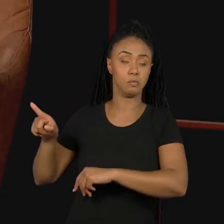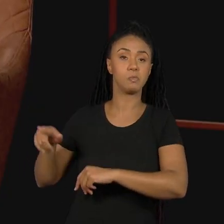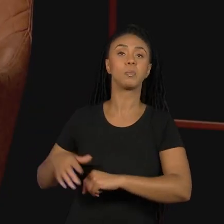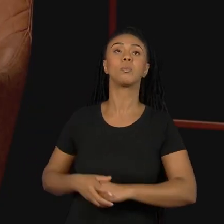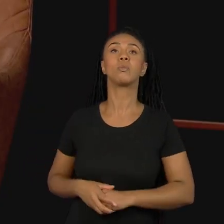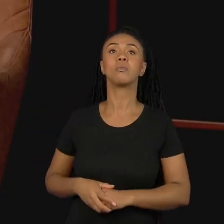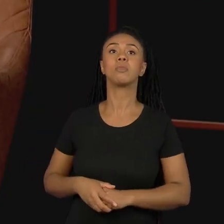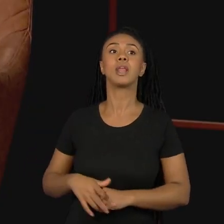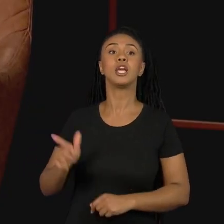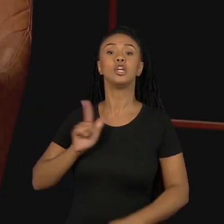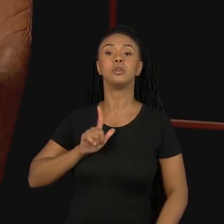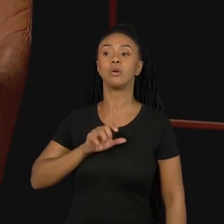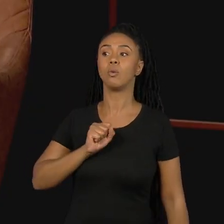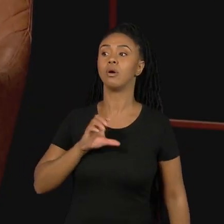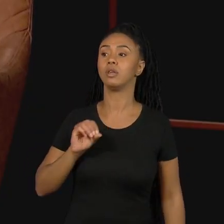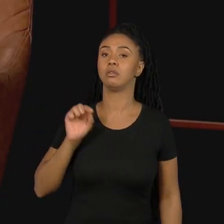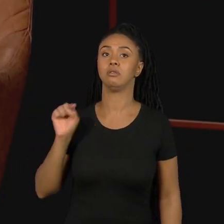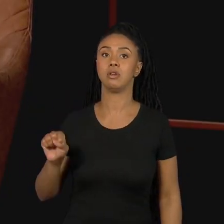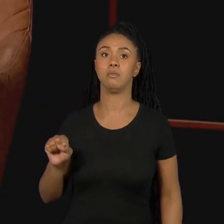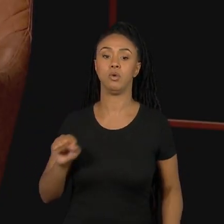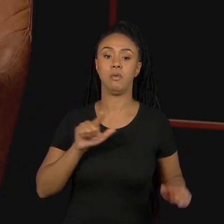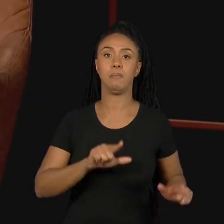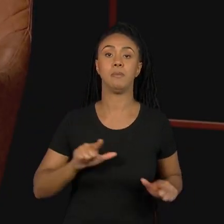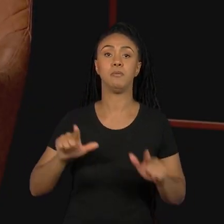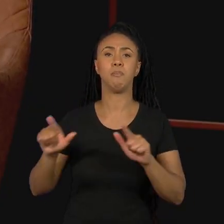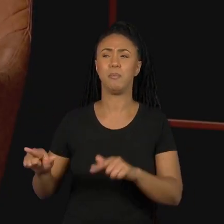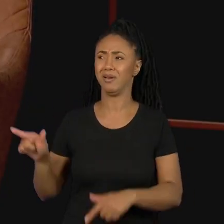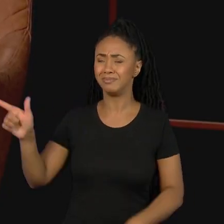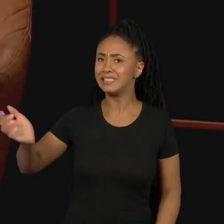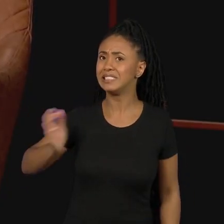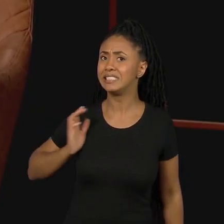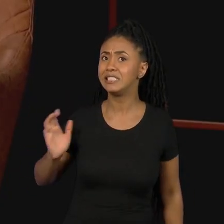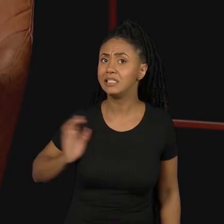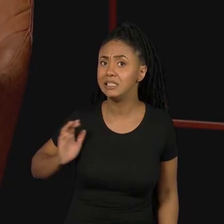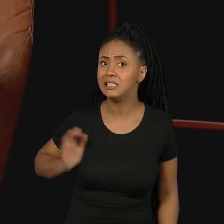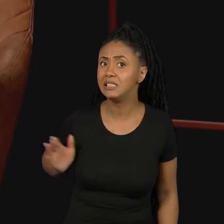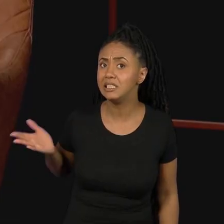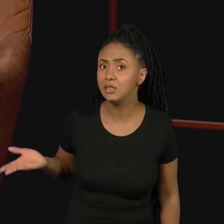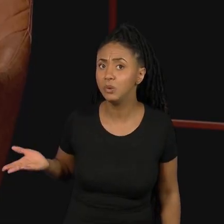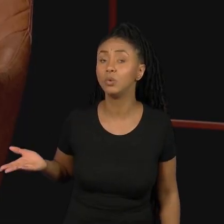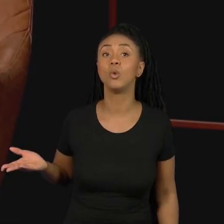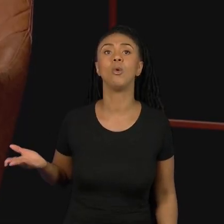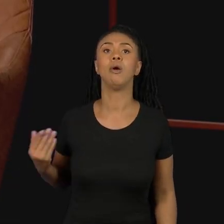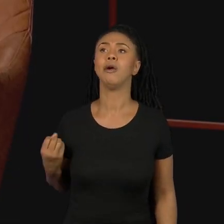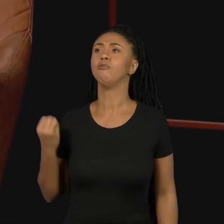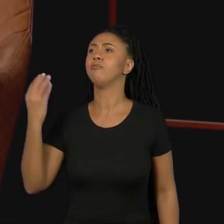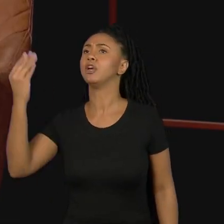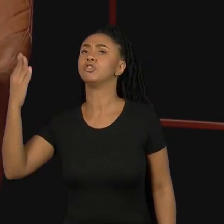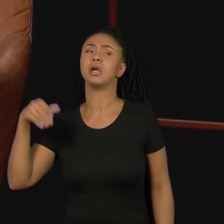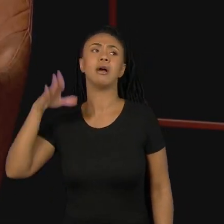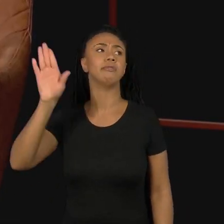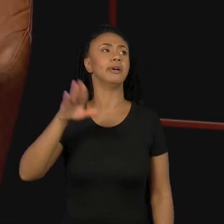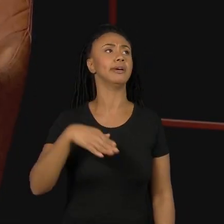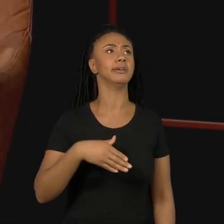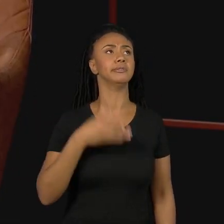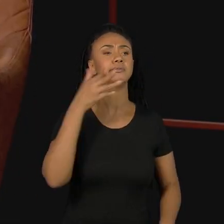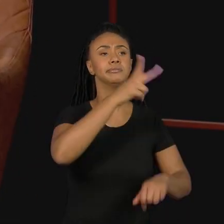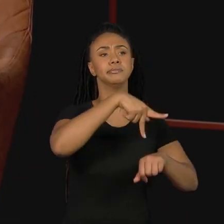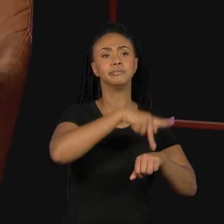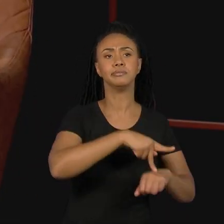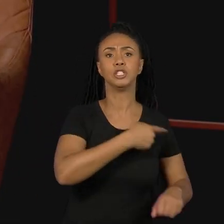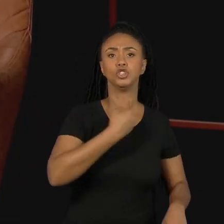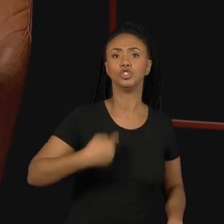tinha 80 mil. Era um cara, gente muito rica, que faziam viagens na China, para ir